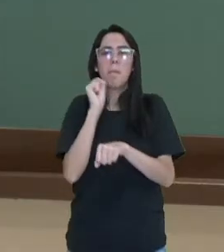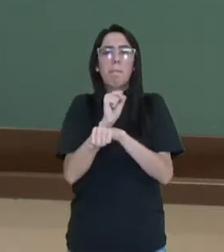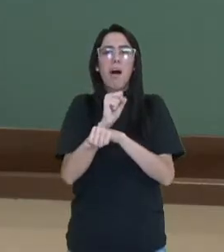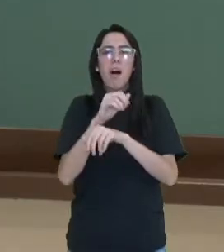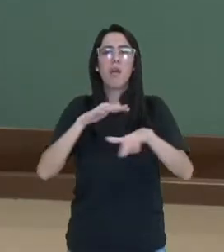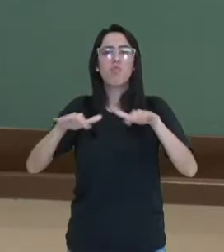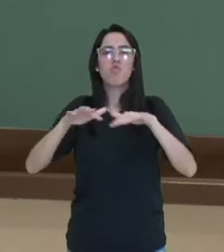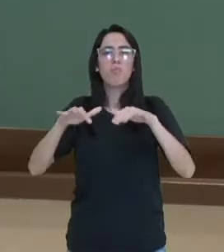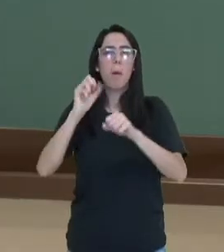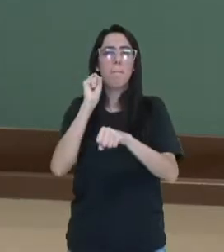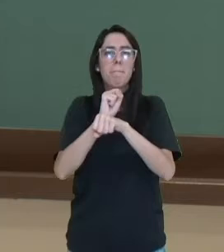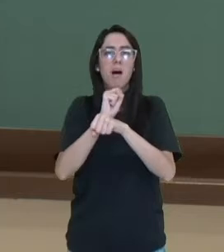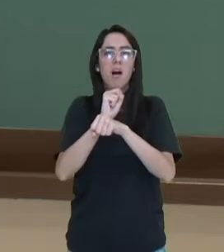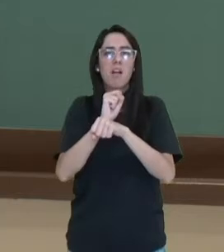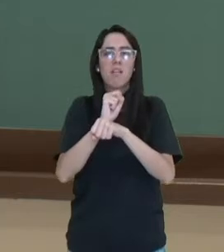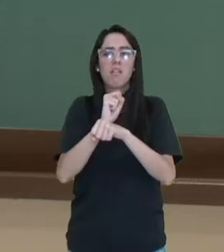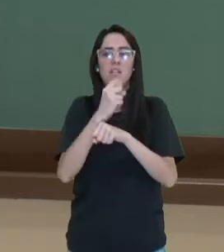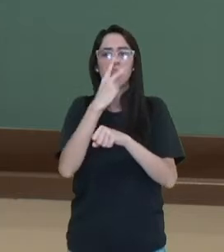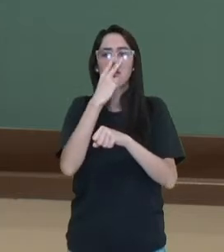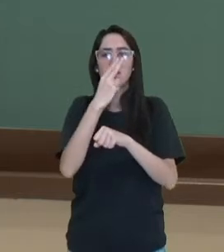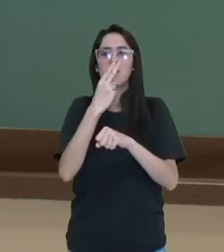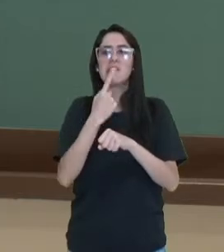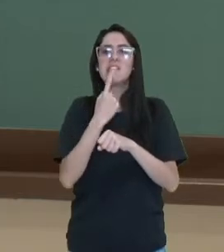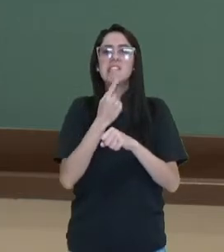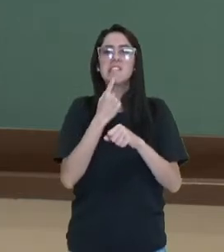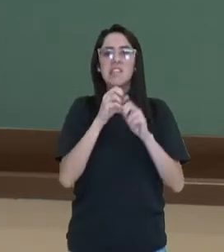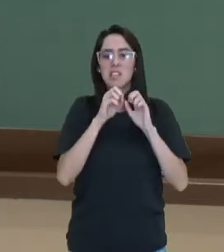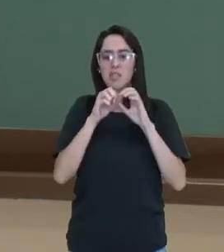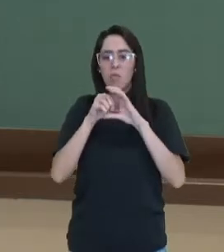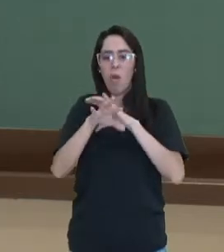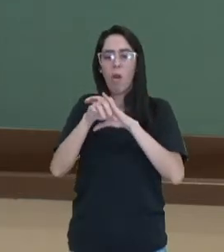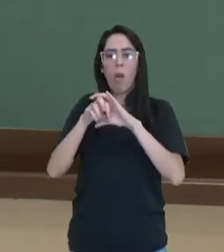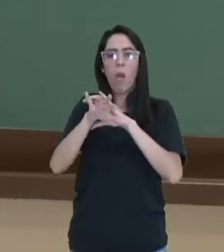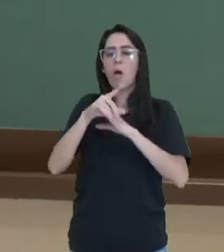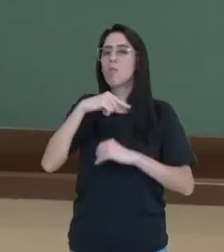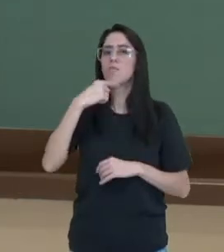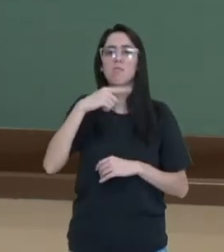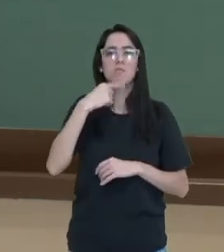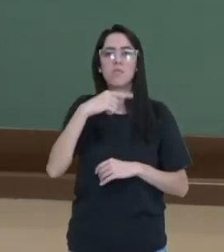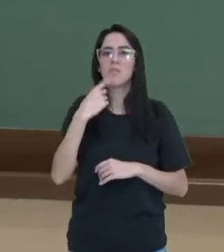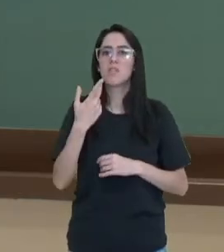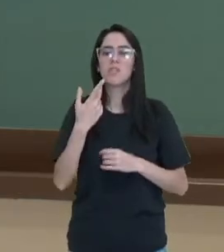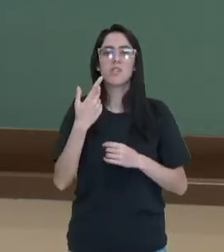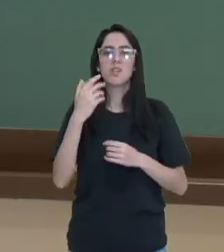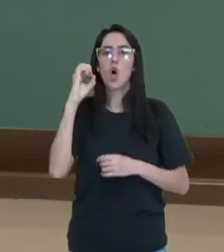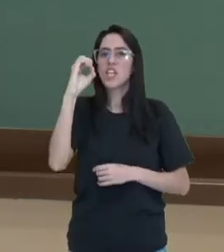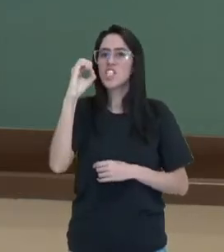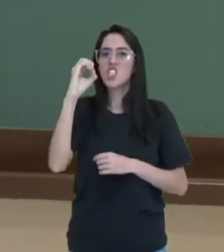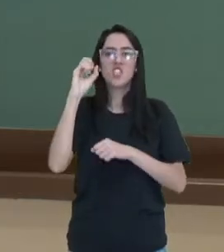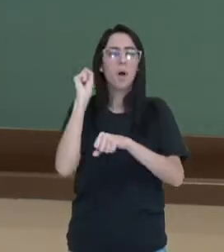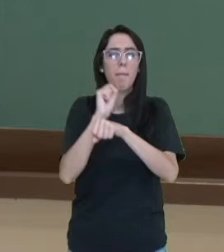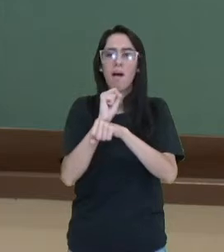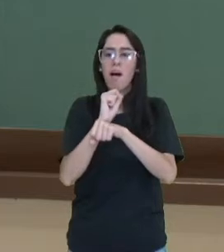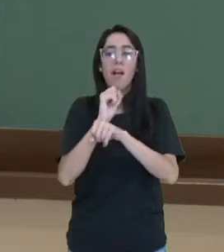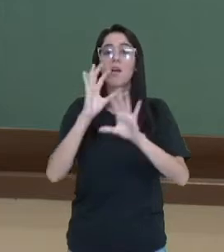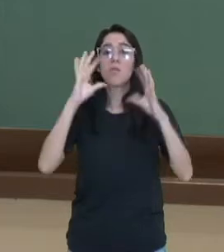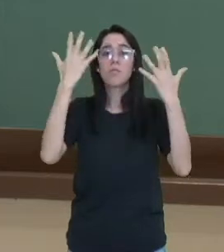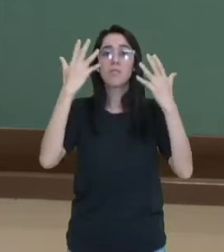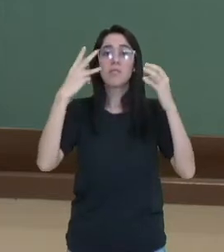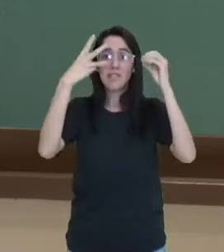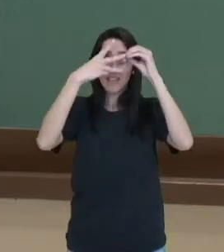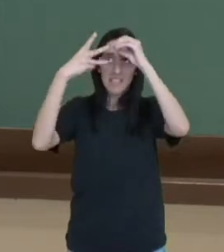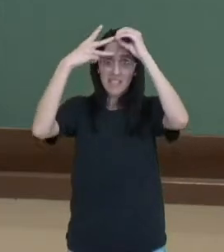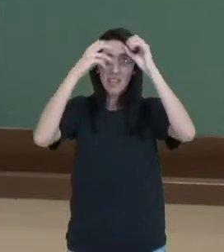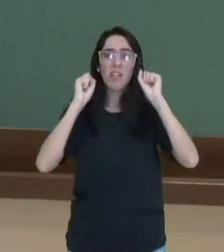esse lugar. Se para de sangue, para de oxigênio, para de nutrientes, essas células podem sofrer e